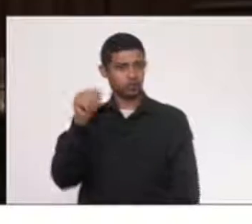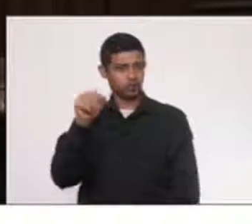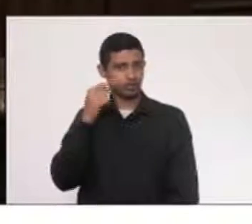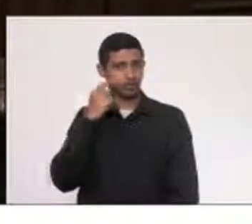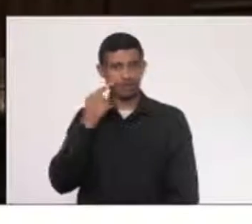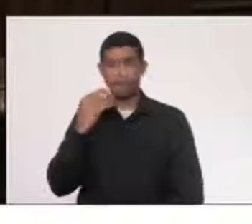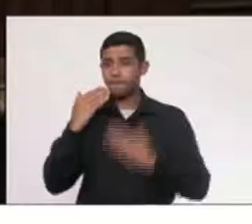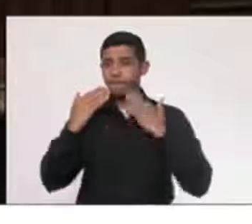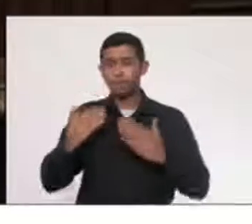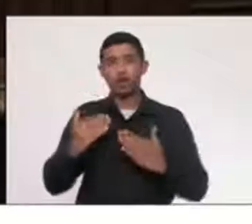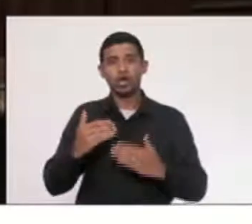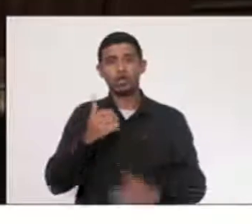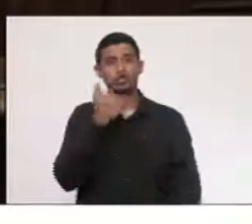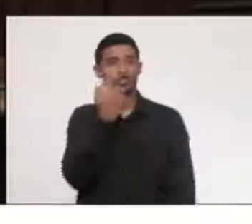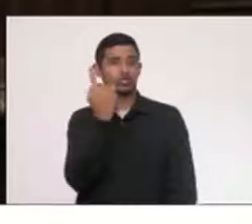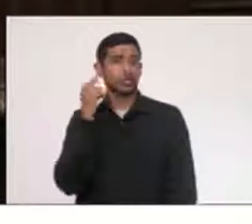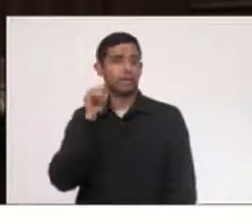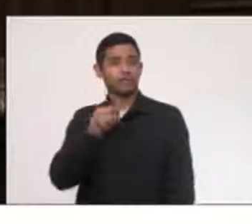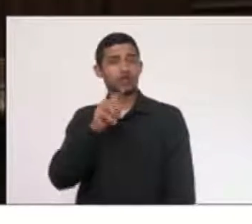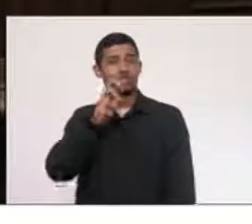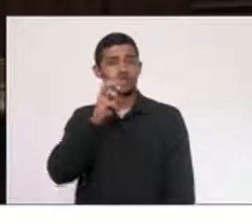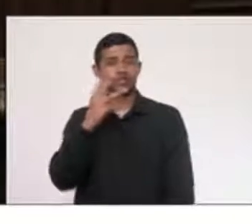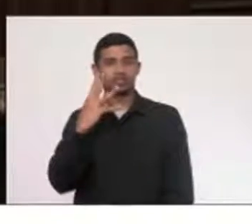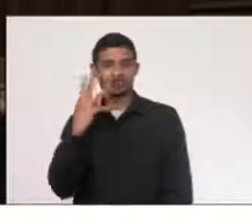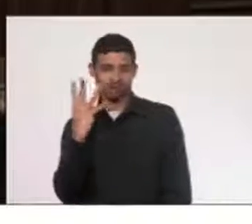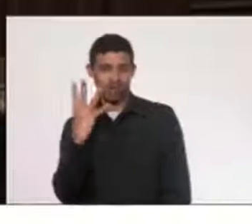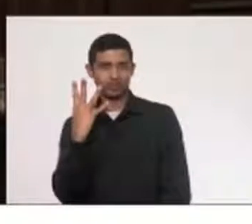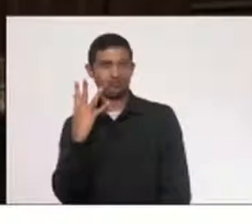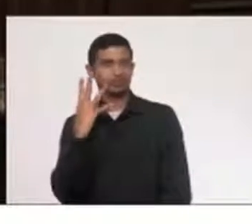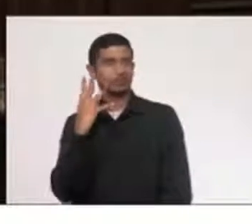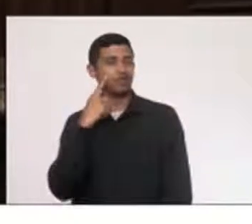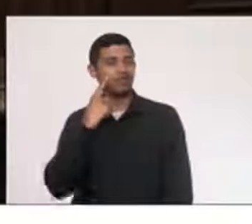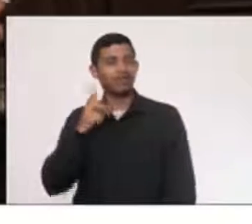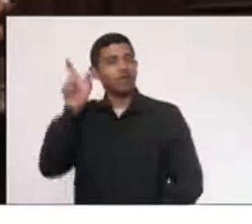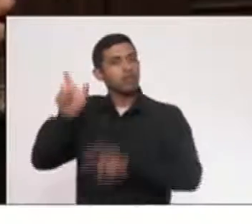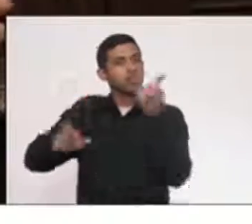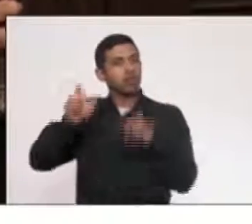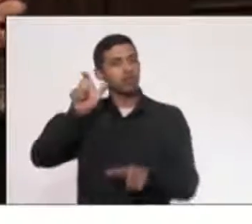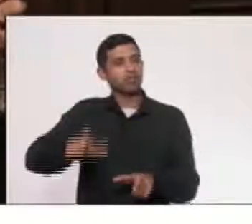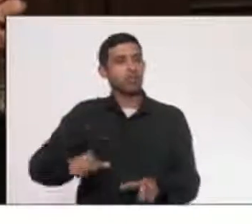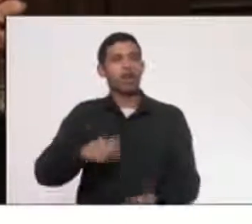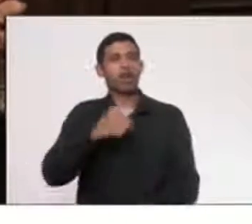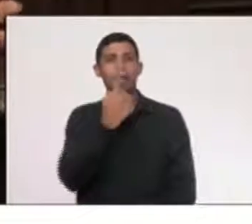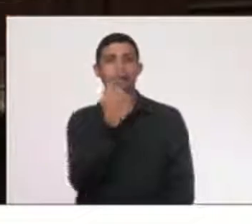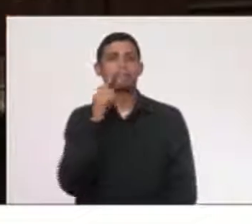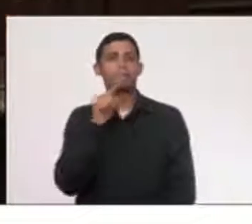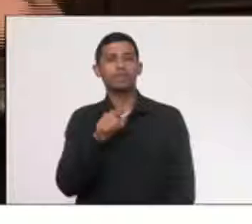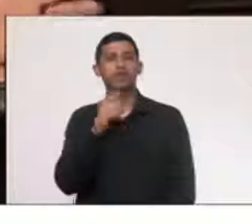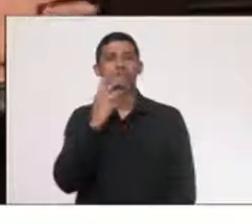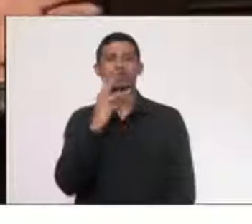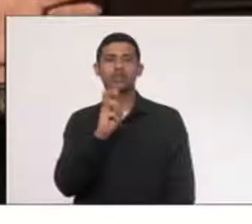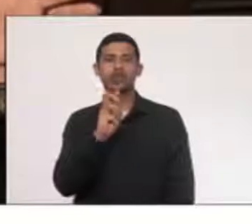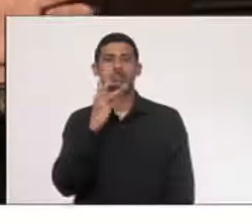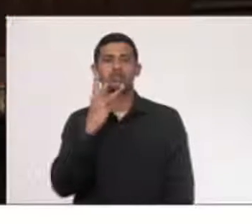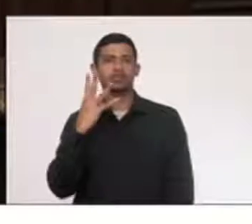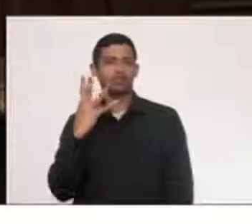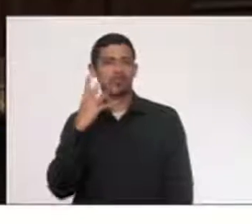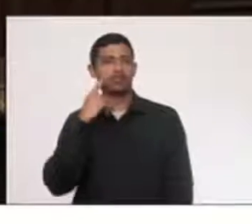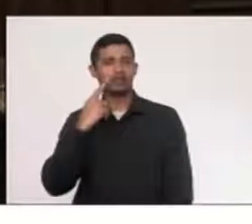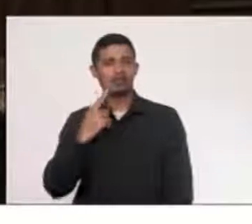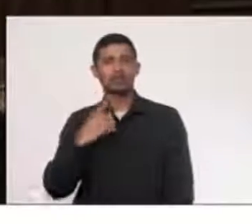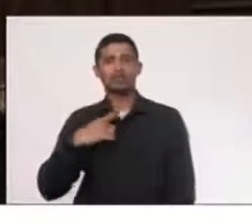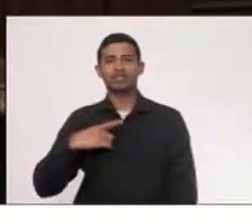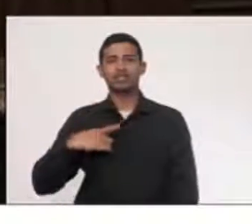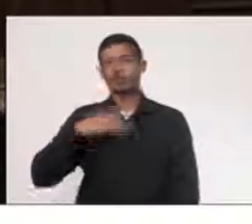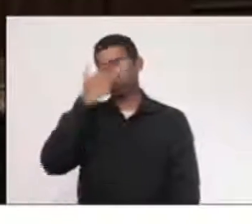registrados 1.534 casos. Nesses 1.534 casos, estavam pessoas